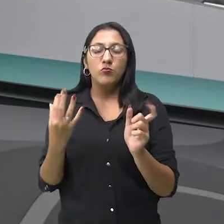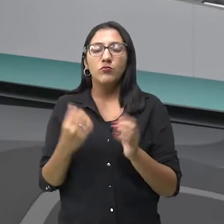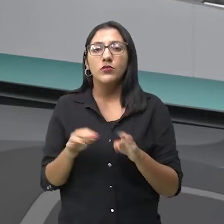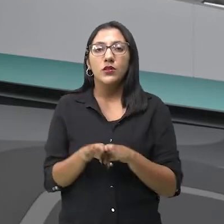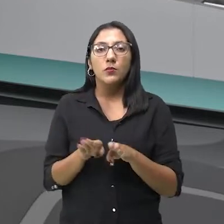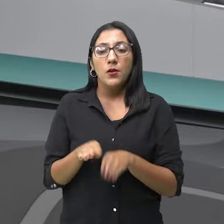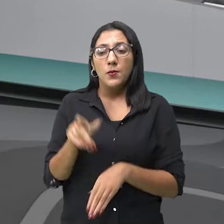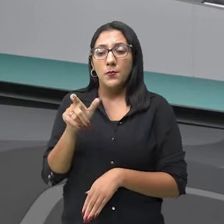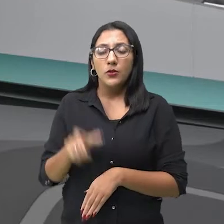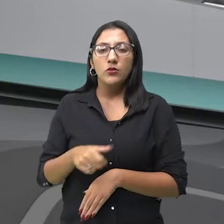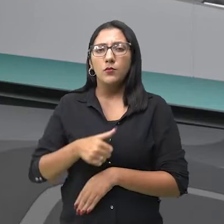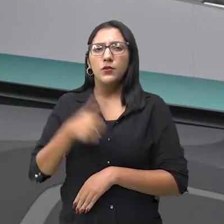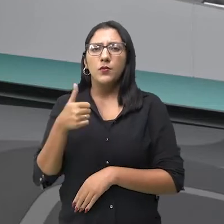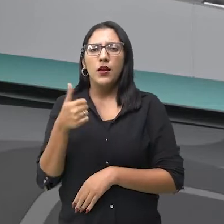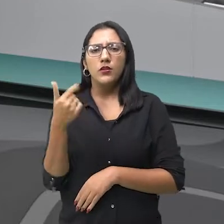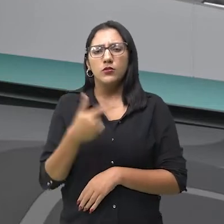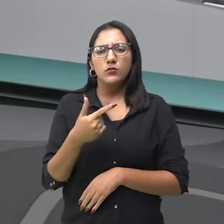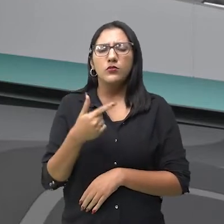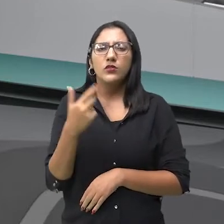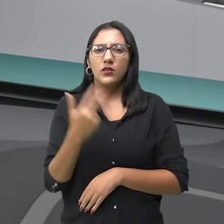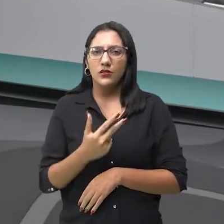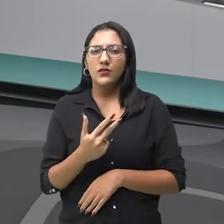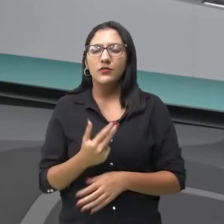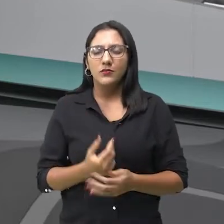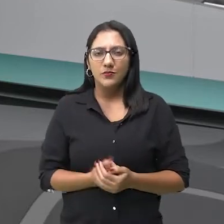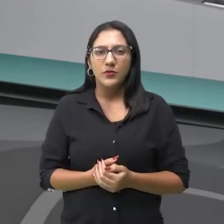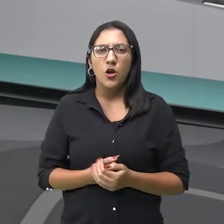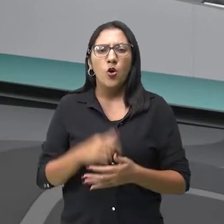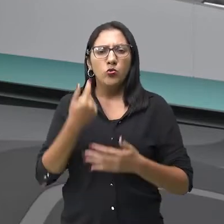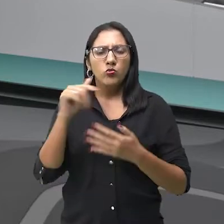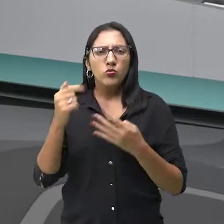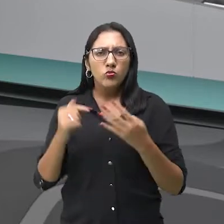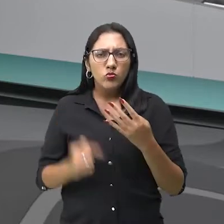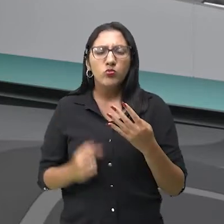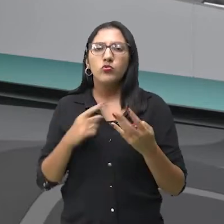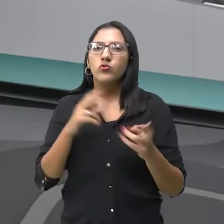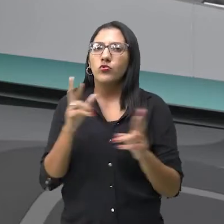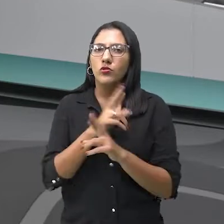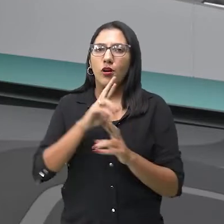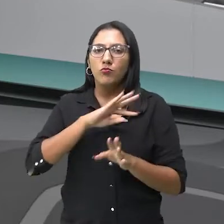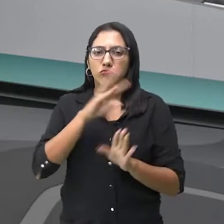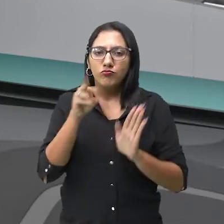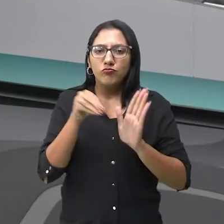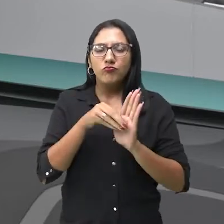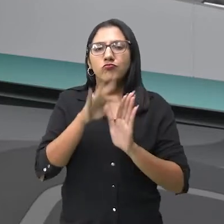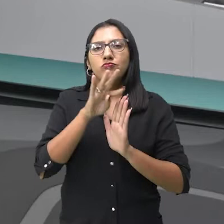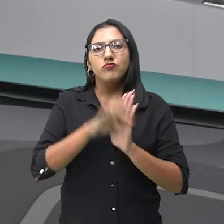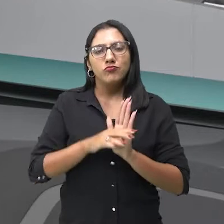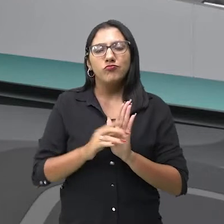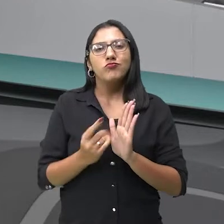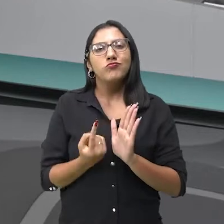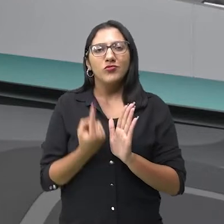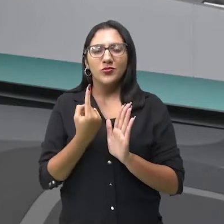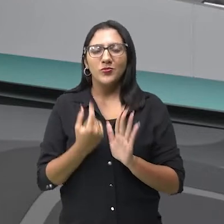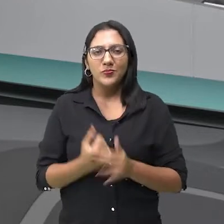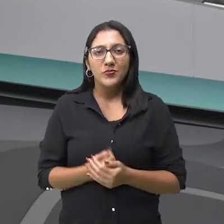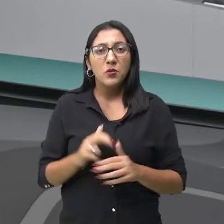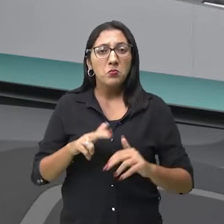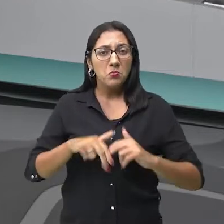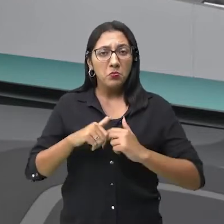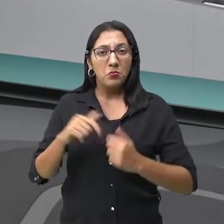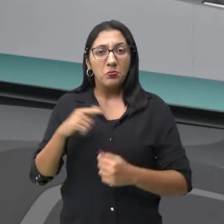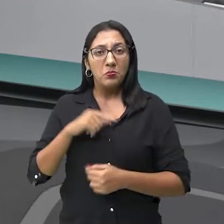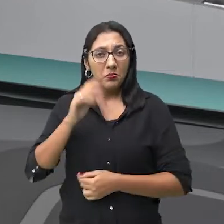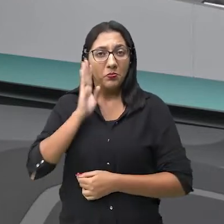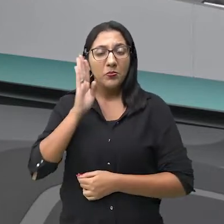primeira, segunda ou terceira pessoa do discurso. Tudo isso vai estar contido dentro de uma única forma verbal. Por isso dizer